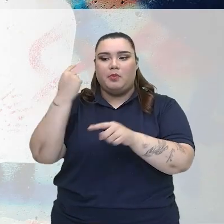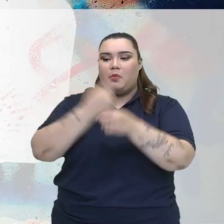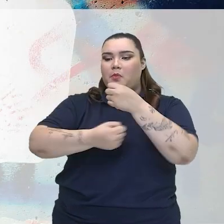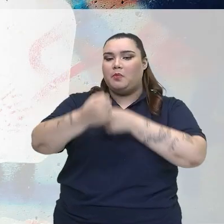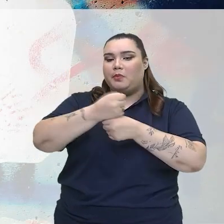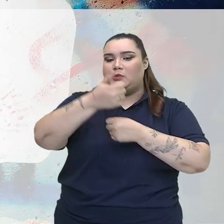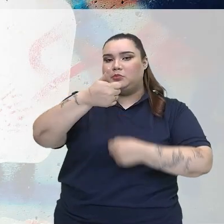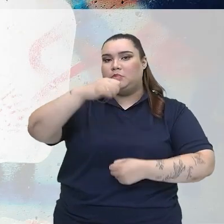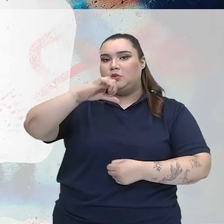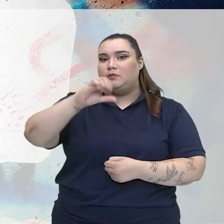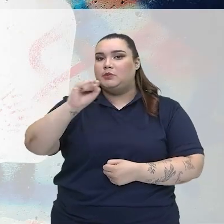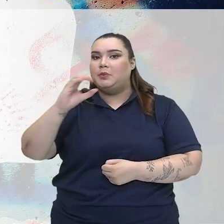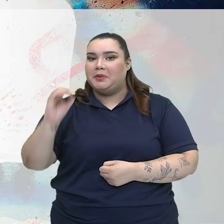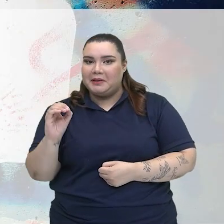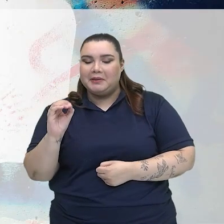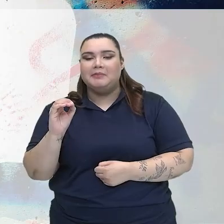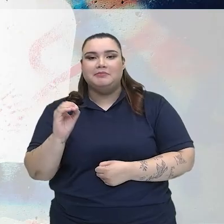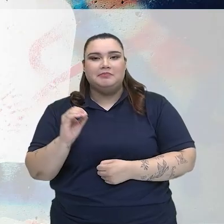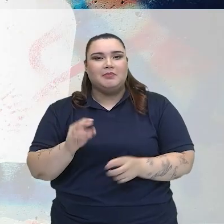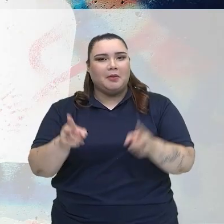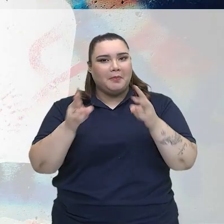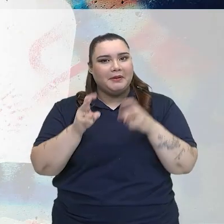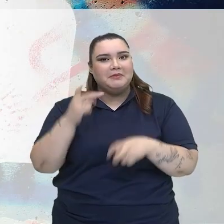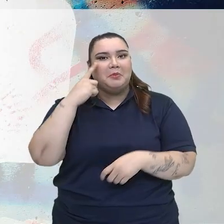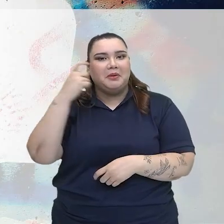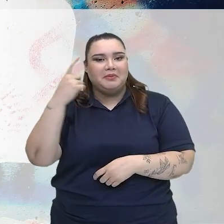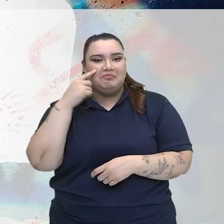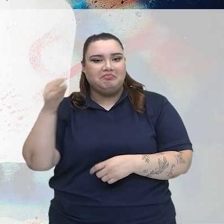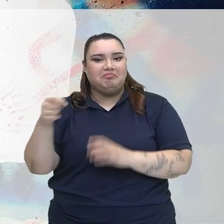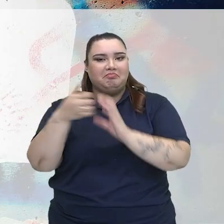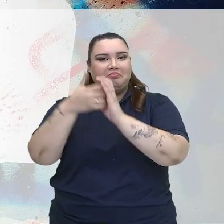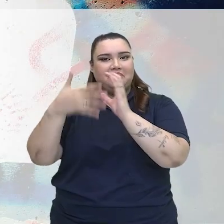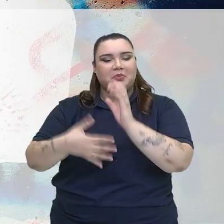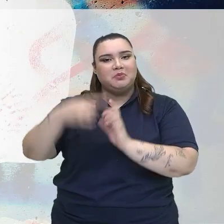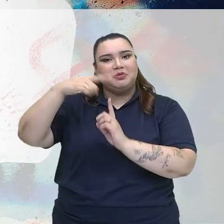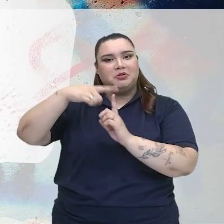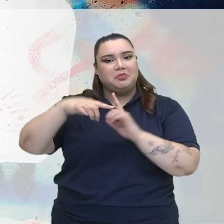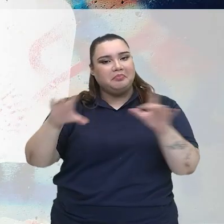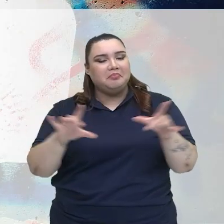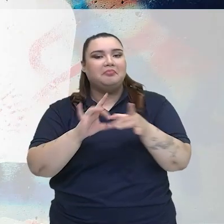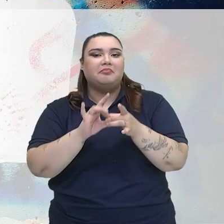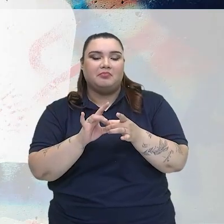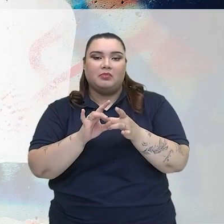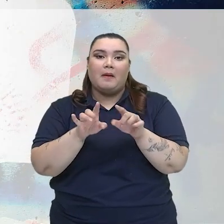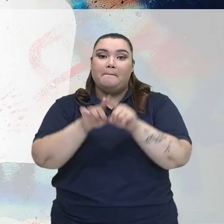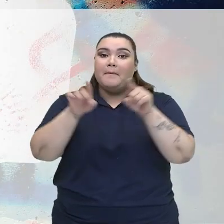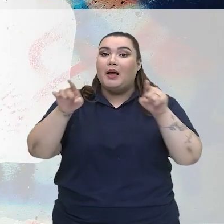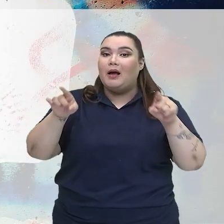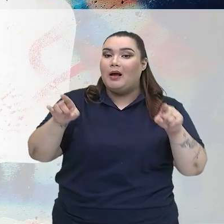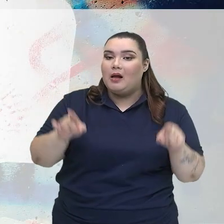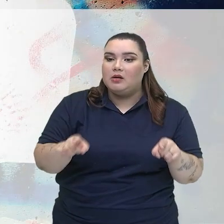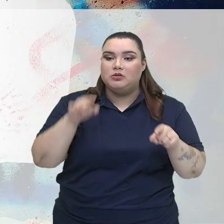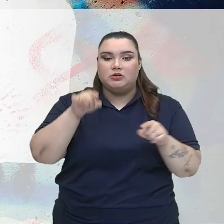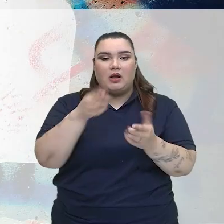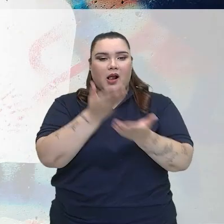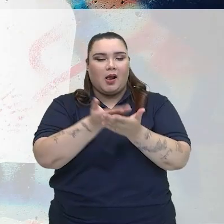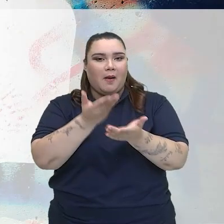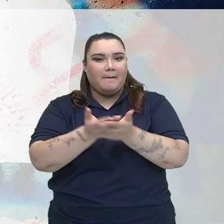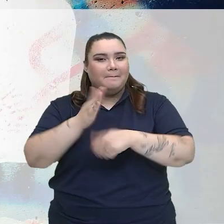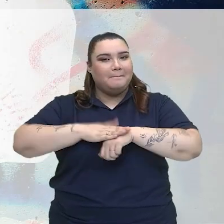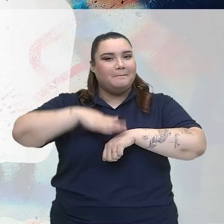que interessante saber, né, como é que se caracteriza esse estilo. Mas, para tornar essa aula muito